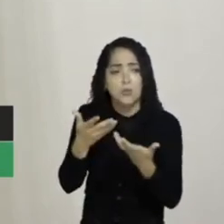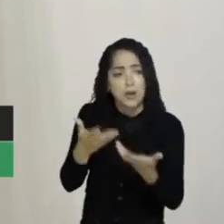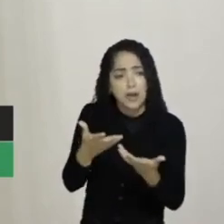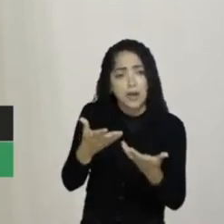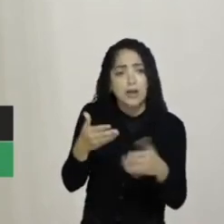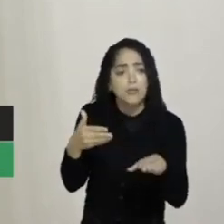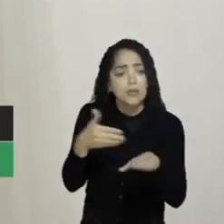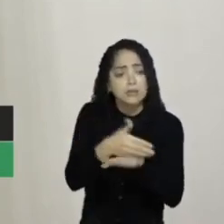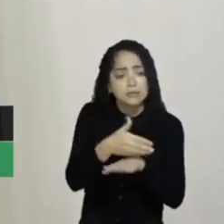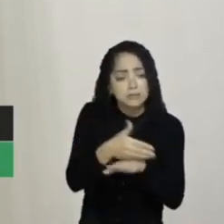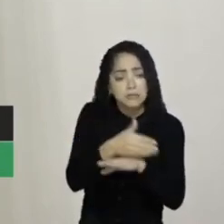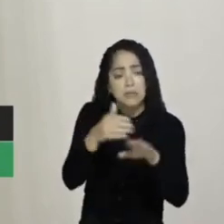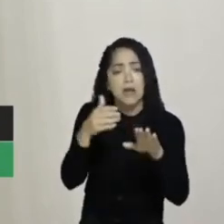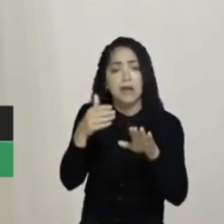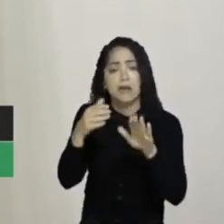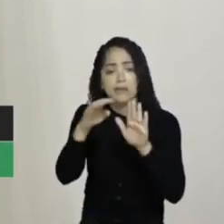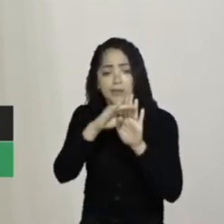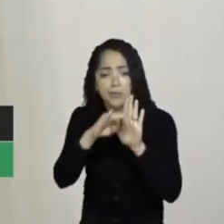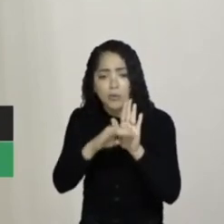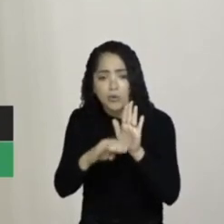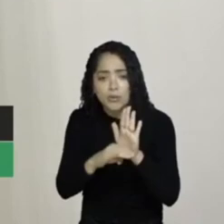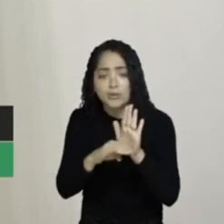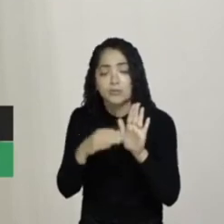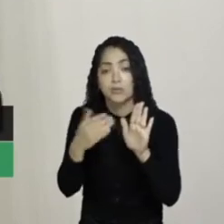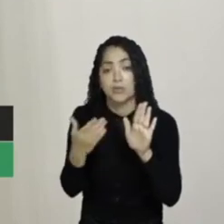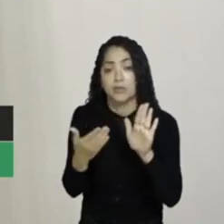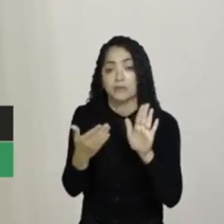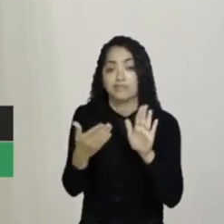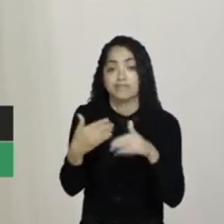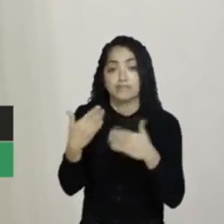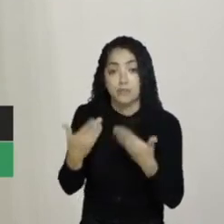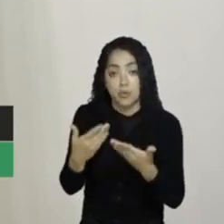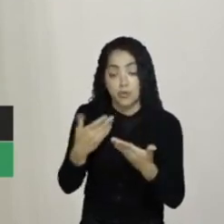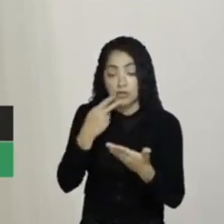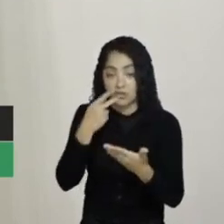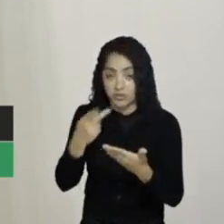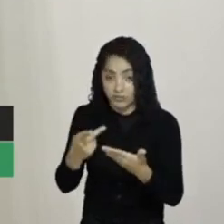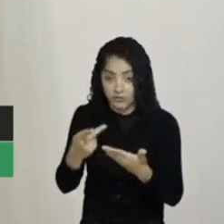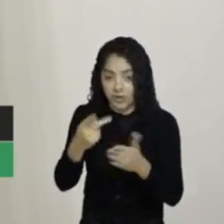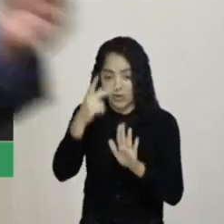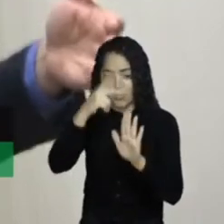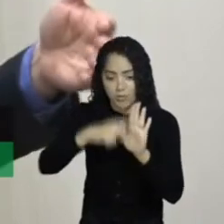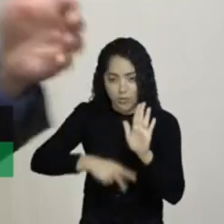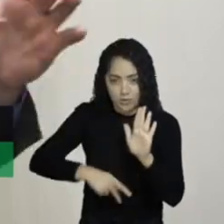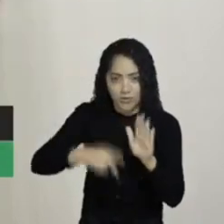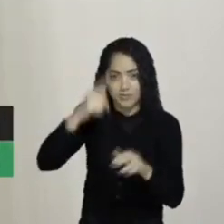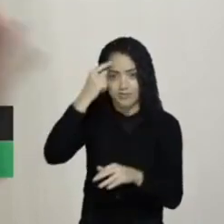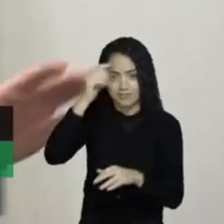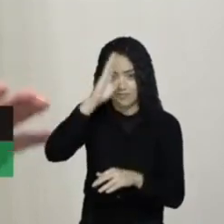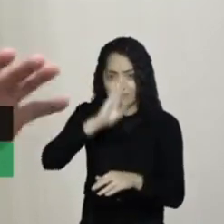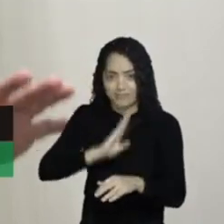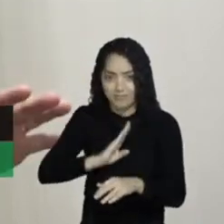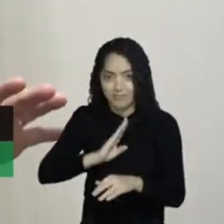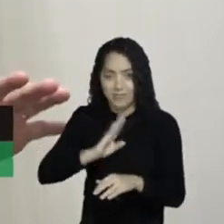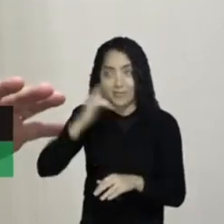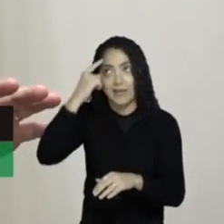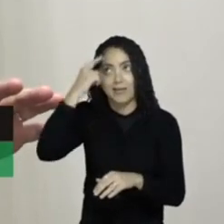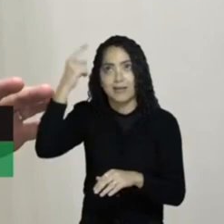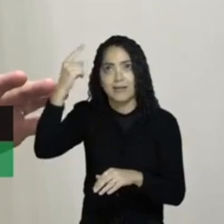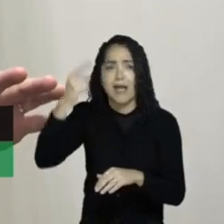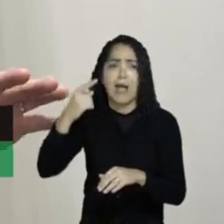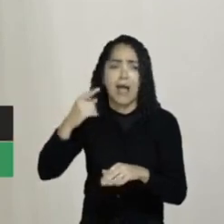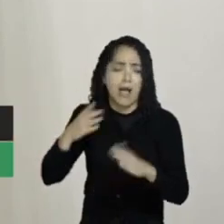ser de graça e realmente não Imaginário das pessoas quando a gente fala o programa Universidade gratuita vai entender que quem tá na universidade vai ter